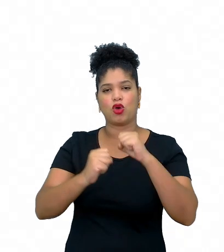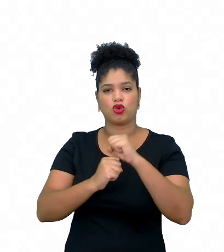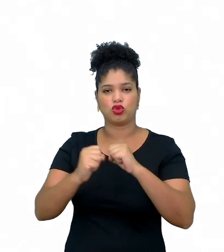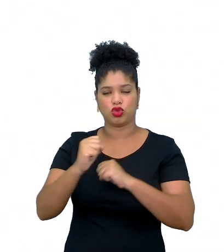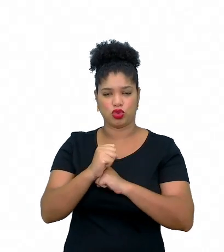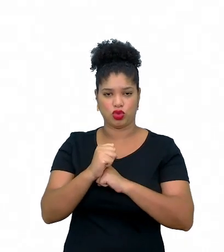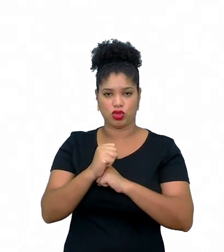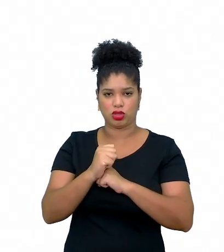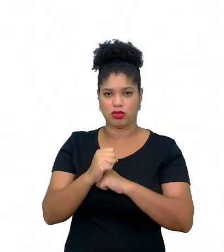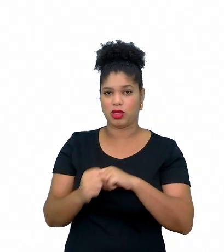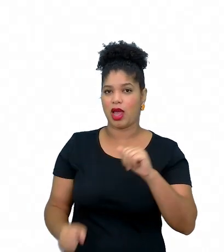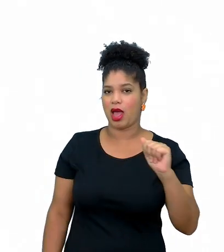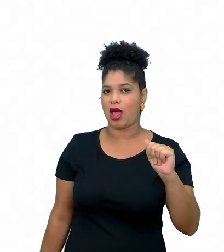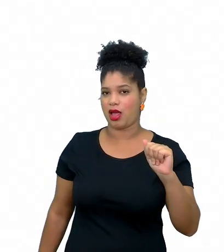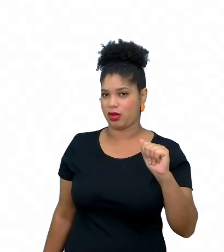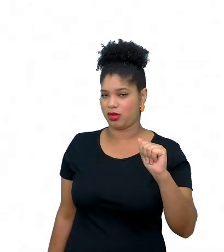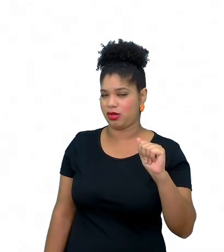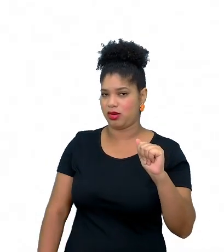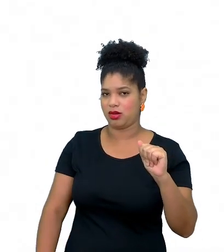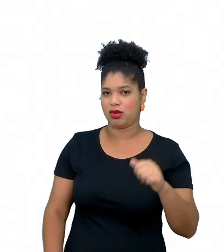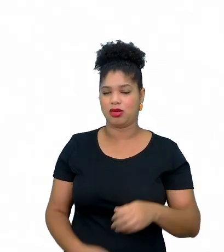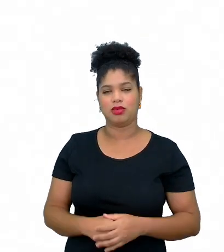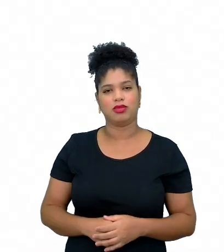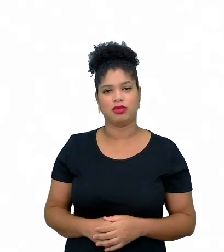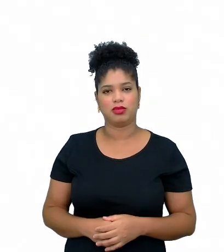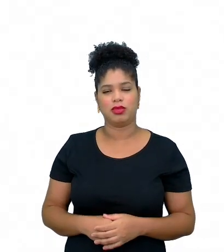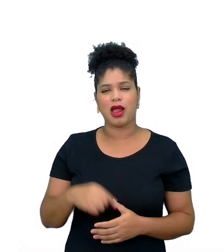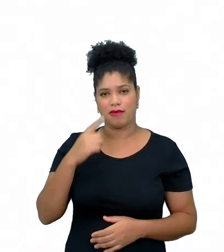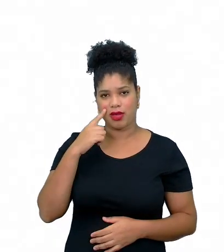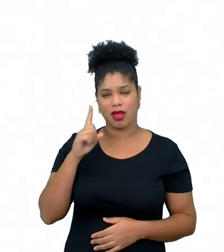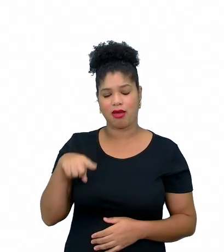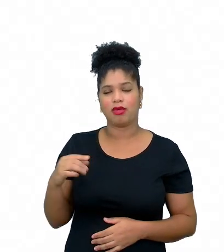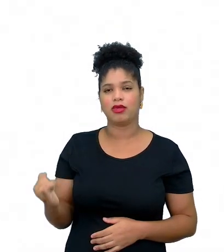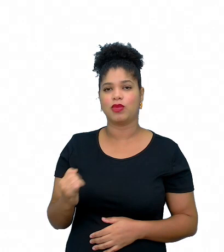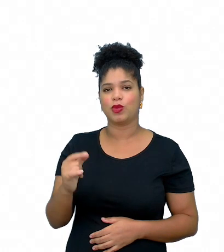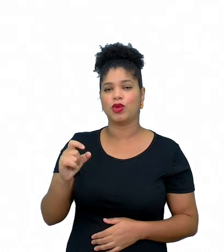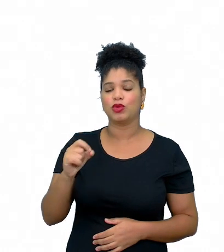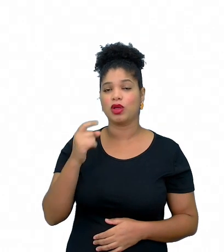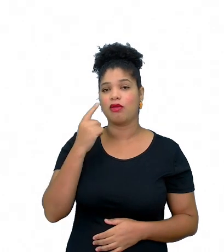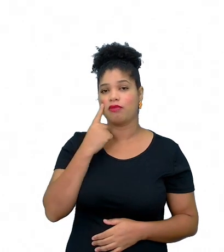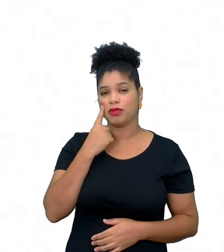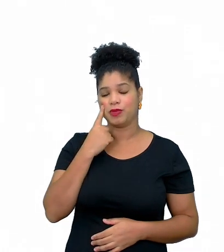notícia A? Então, aí é importante a gente estar colocando aquilo que